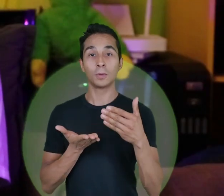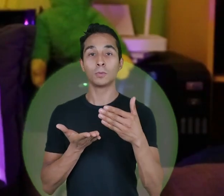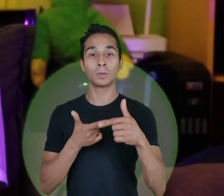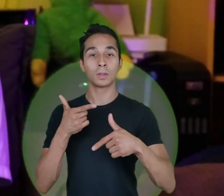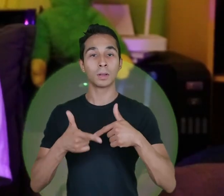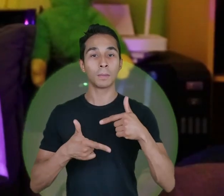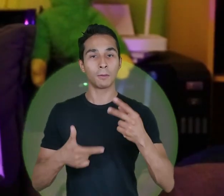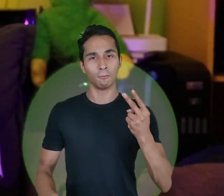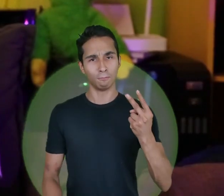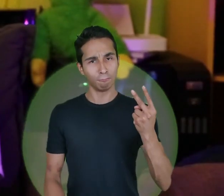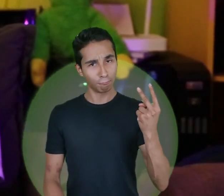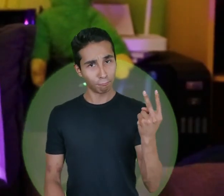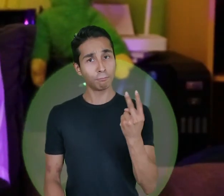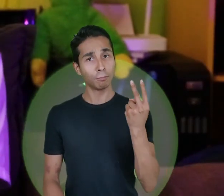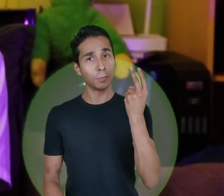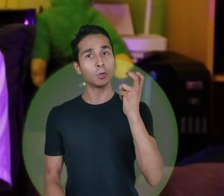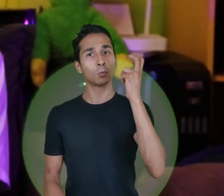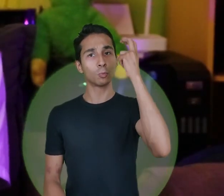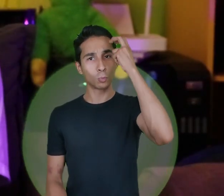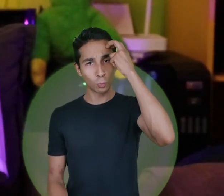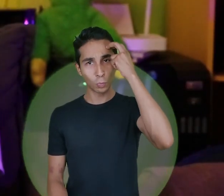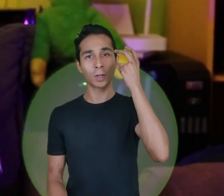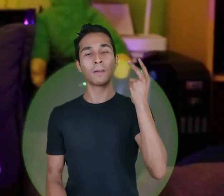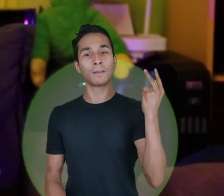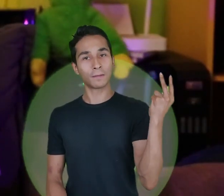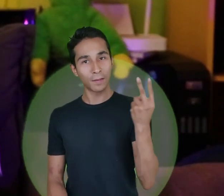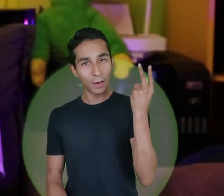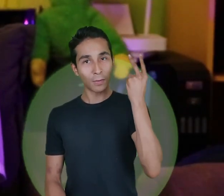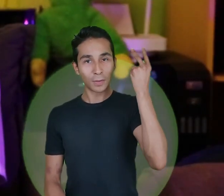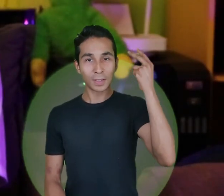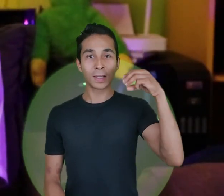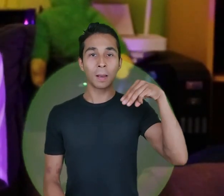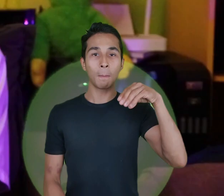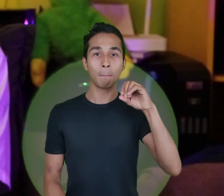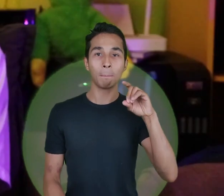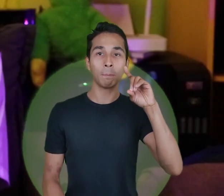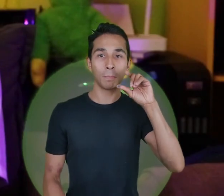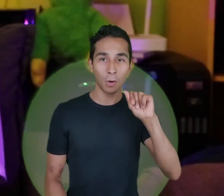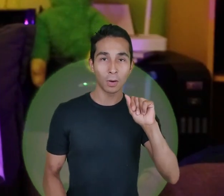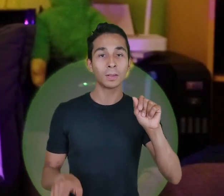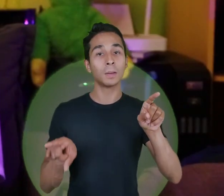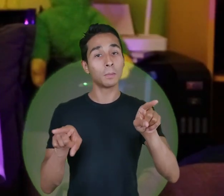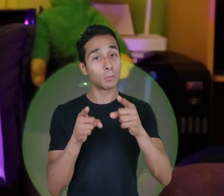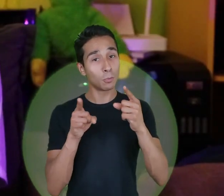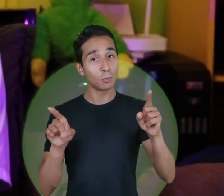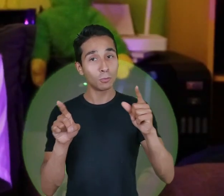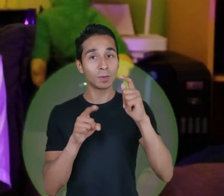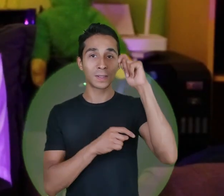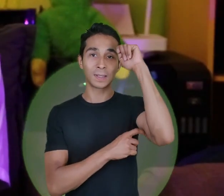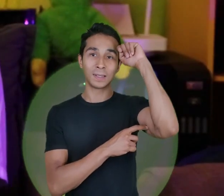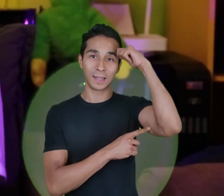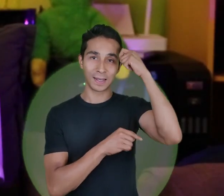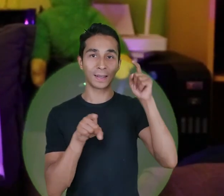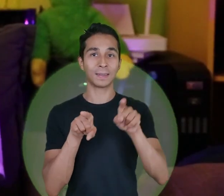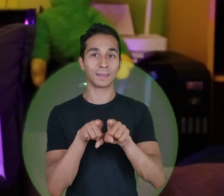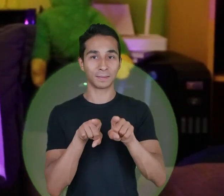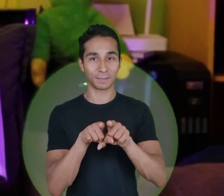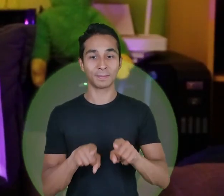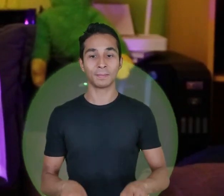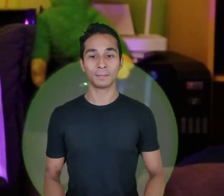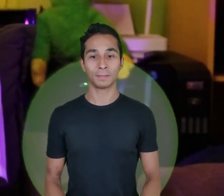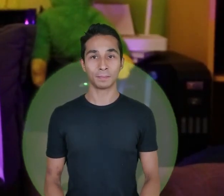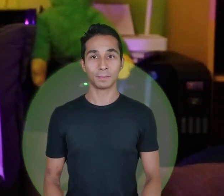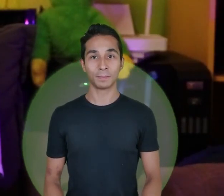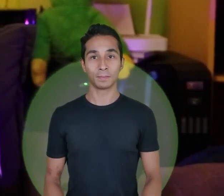esse movimento de valorização à cultura, à moda, né, à música negra, com Expensive Shit.